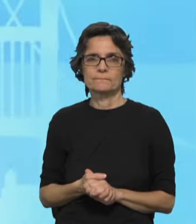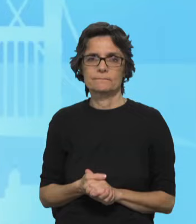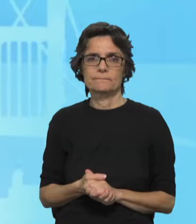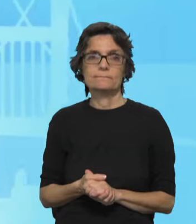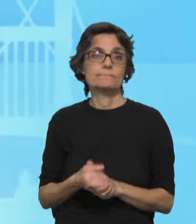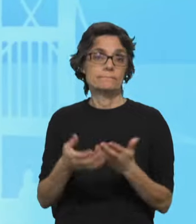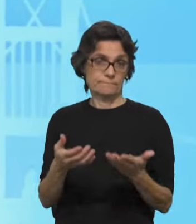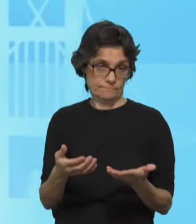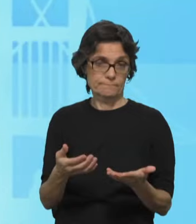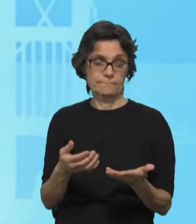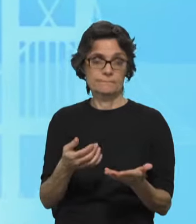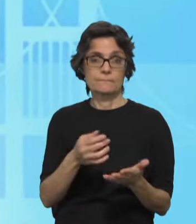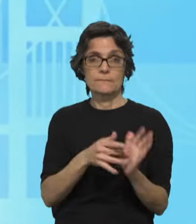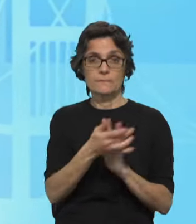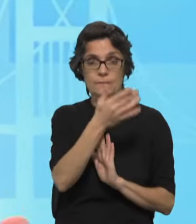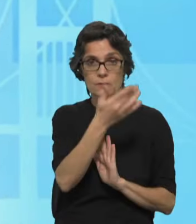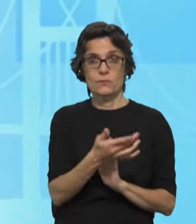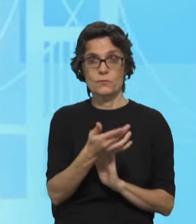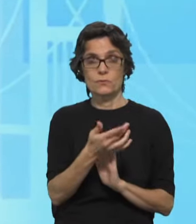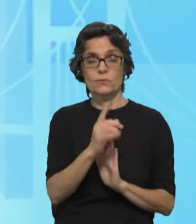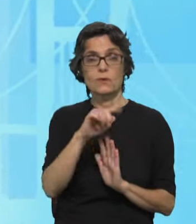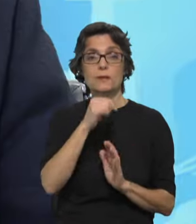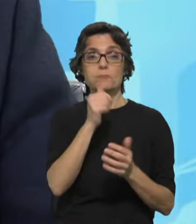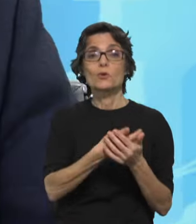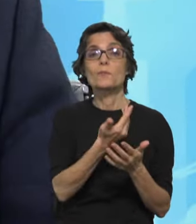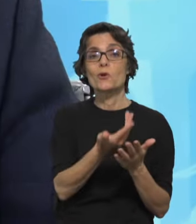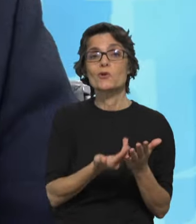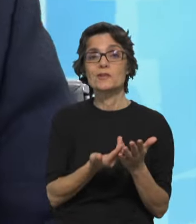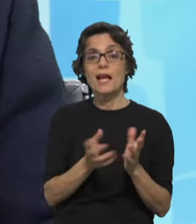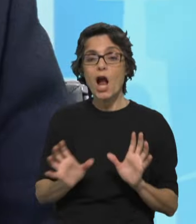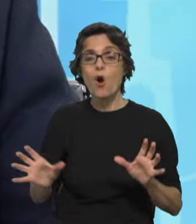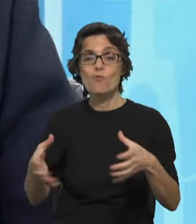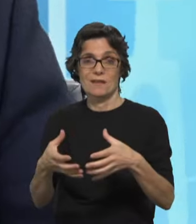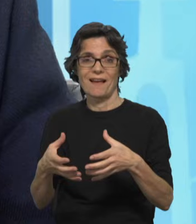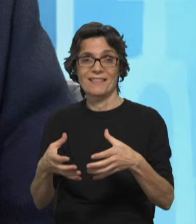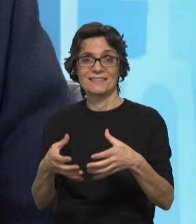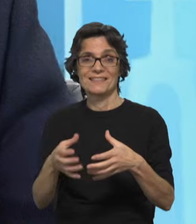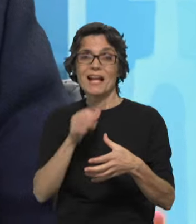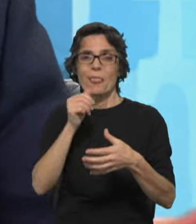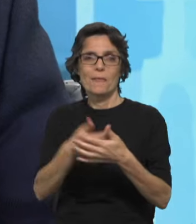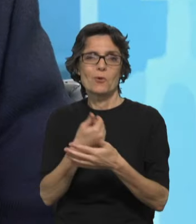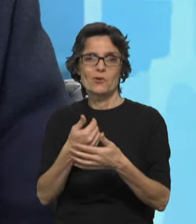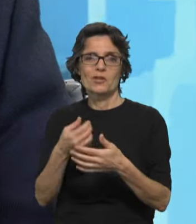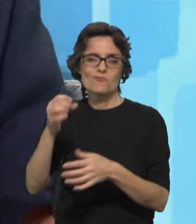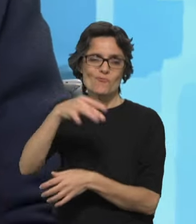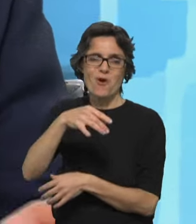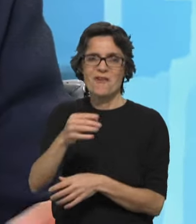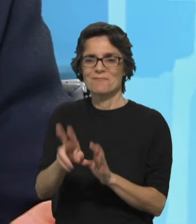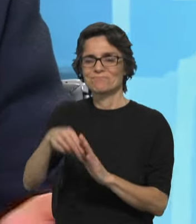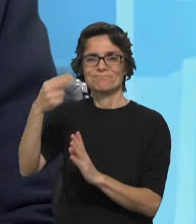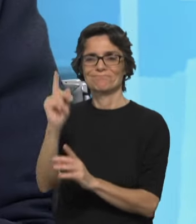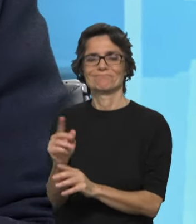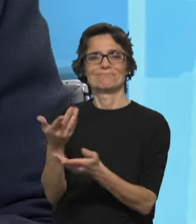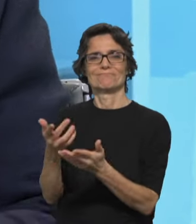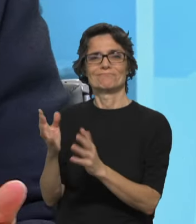da ressurreição é essa comunidade concreta. Sem dúvida, a comunidade do ressuscitado, que continua hoje, não é? Sim. E é bom que a gente, nas nossas